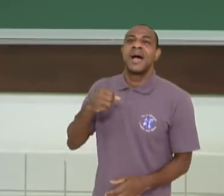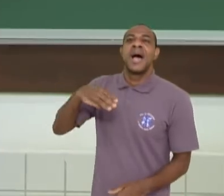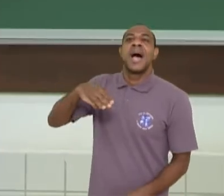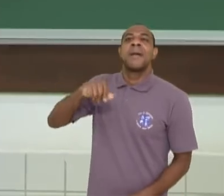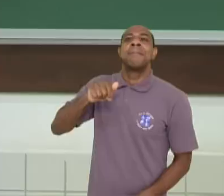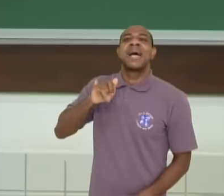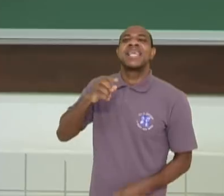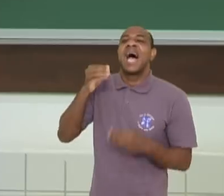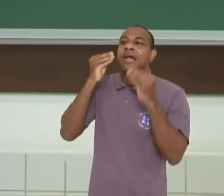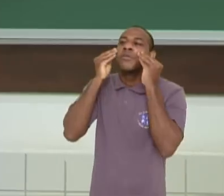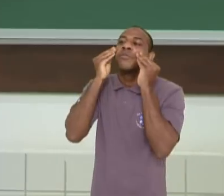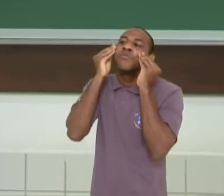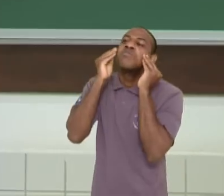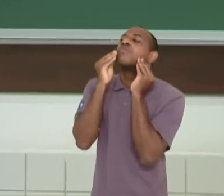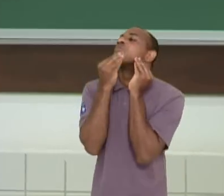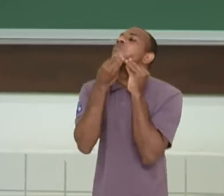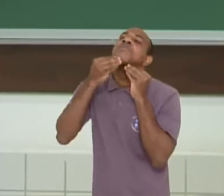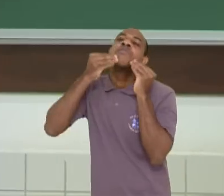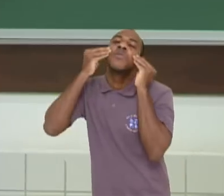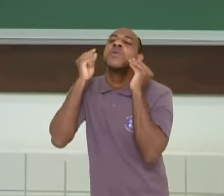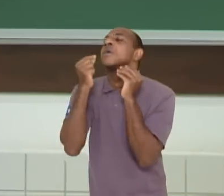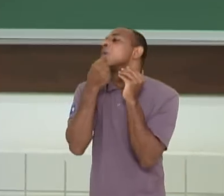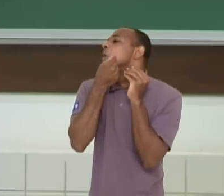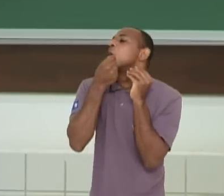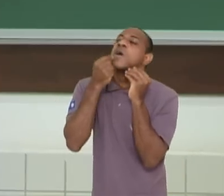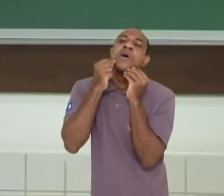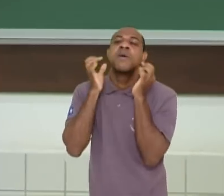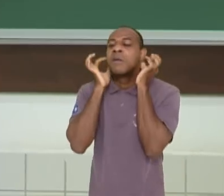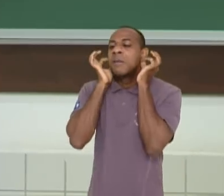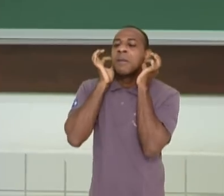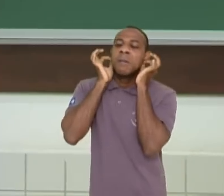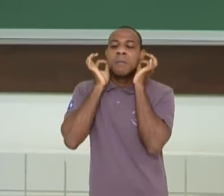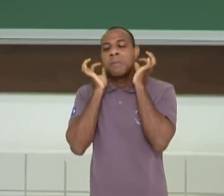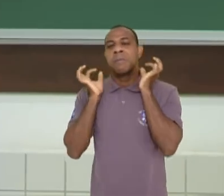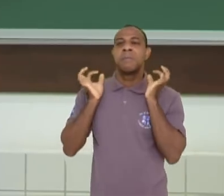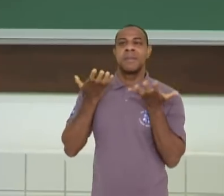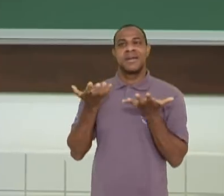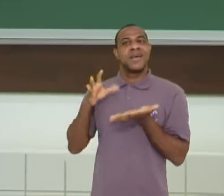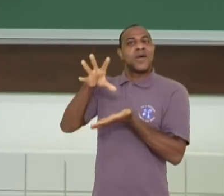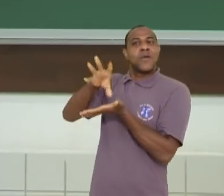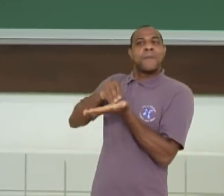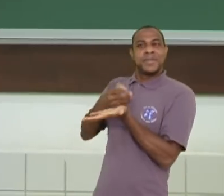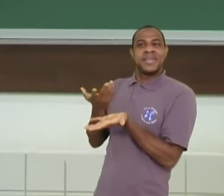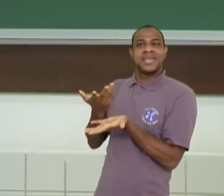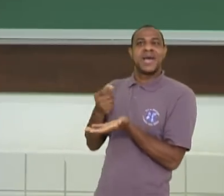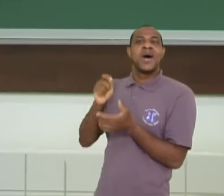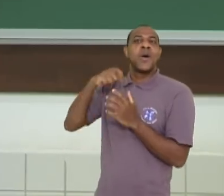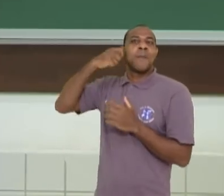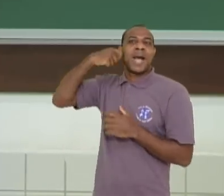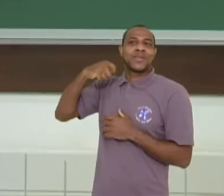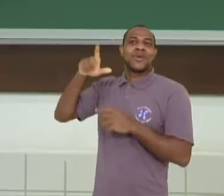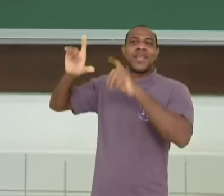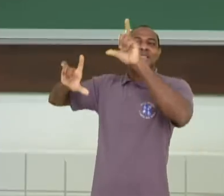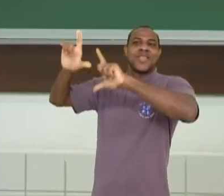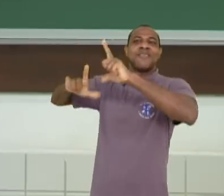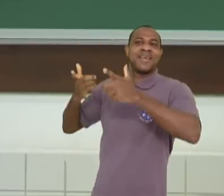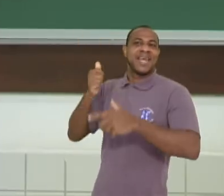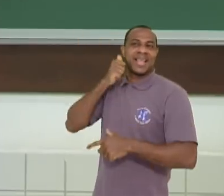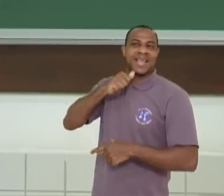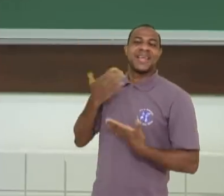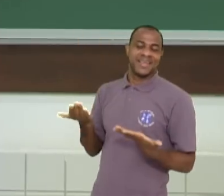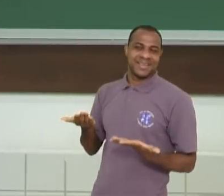com o outro lá, então também entra nessa situação, né, na imitação, está imitando alguém. E como nós